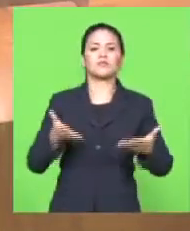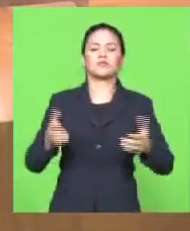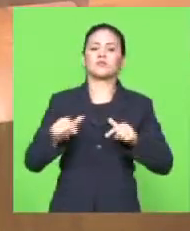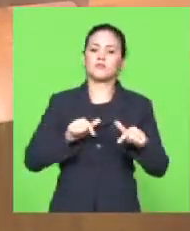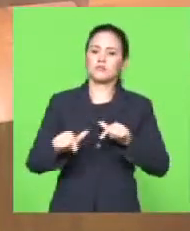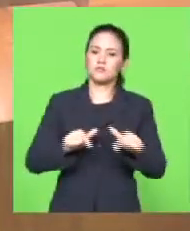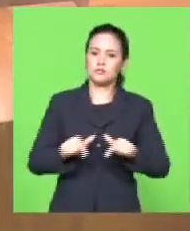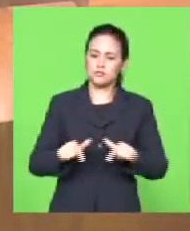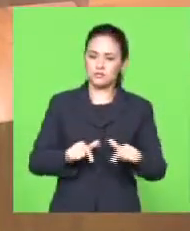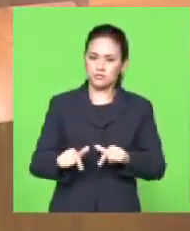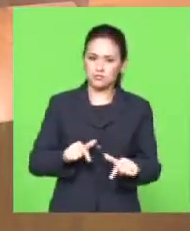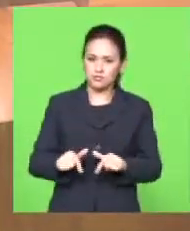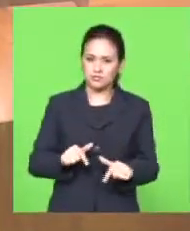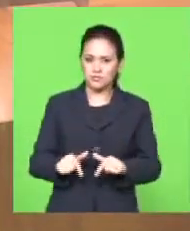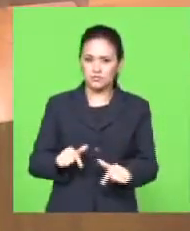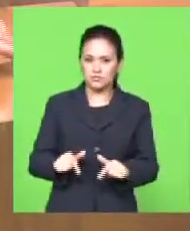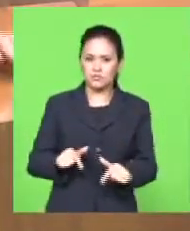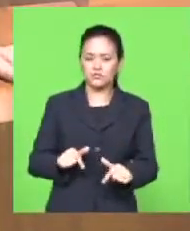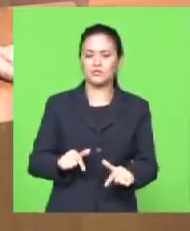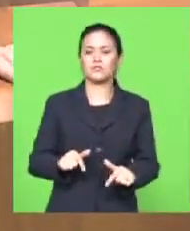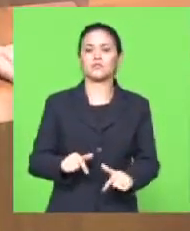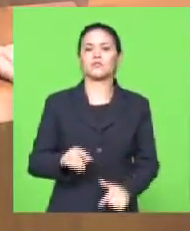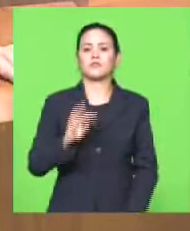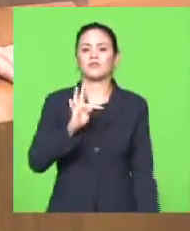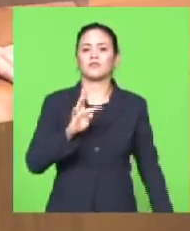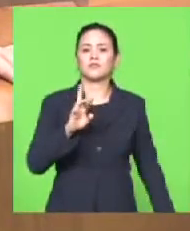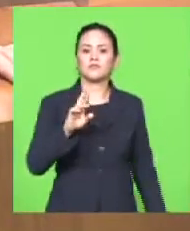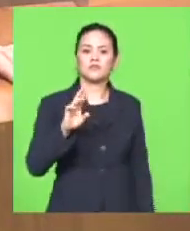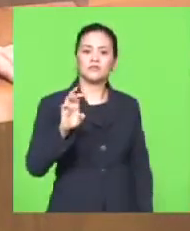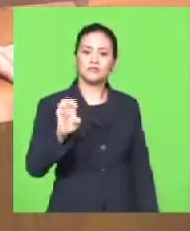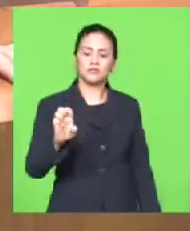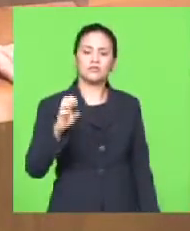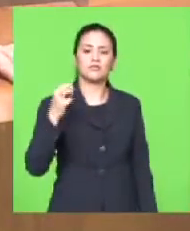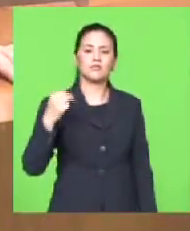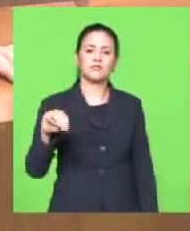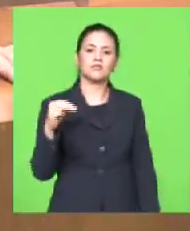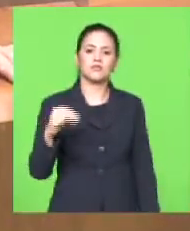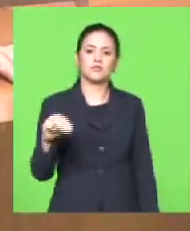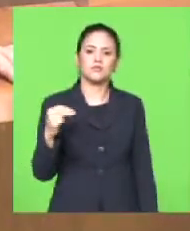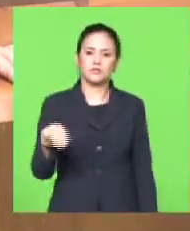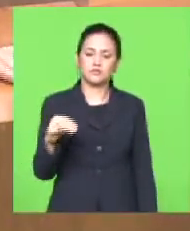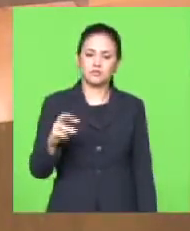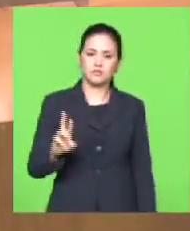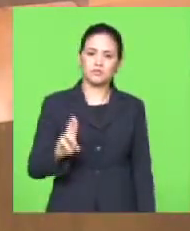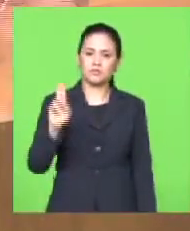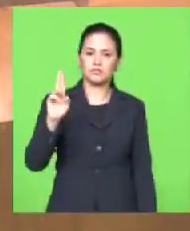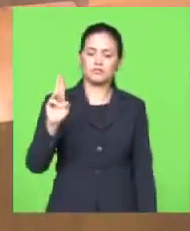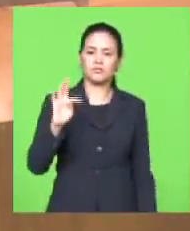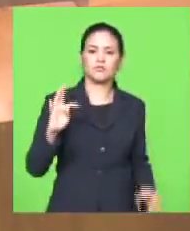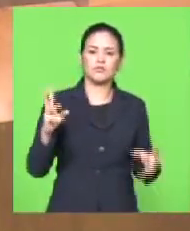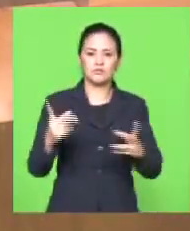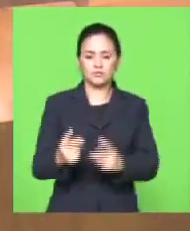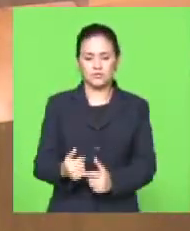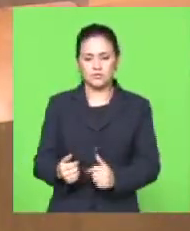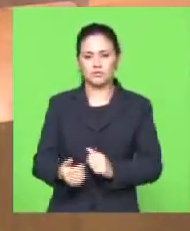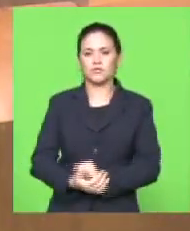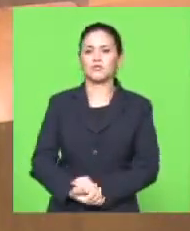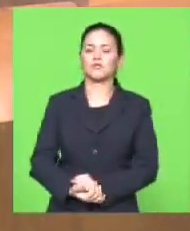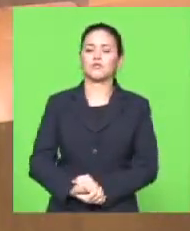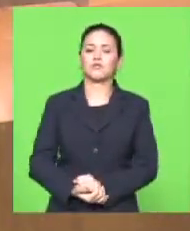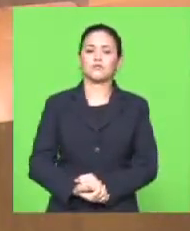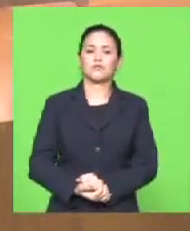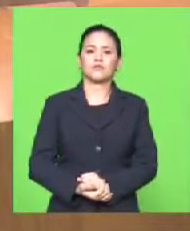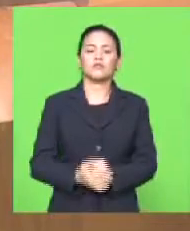mais ainda os trabalhos do Tribunal Regional Eleitoral do Maranhão, representado por todos pela sua corte, e